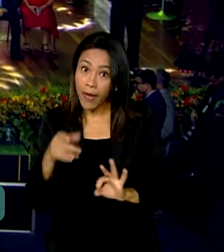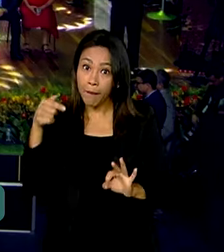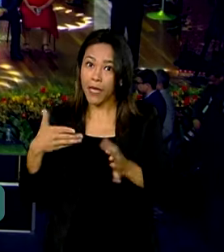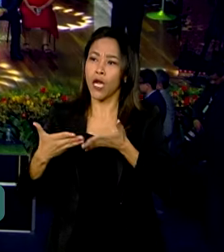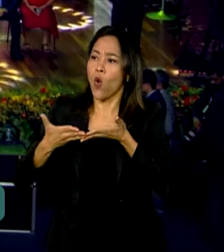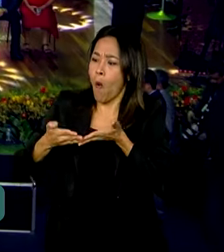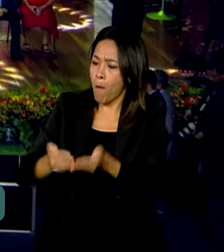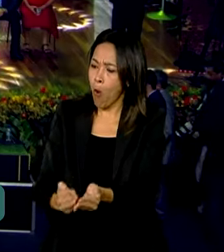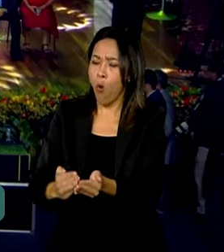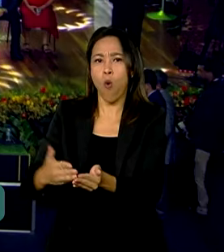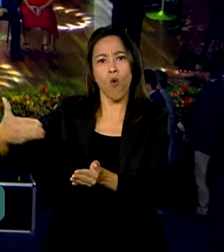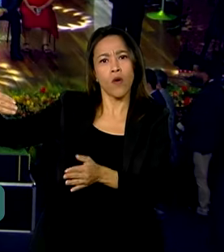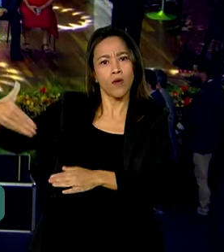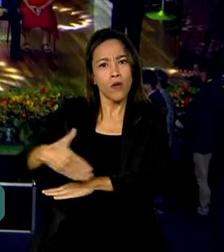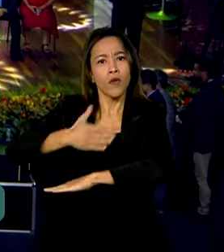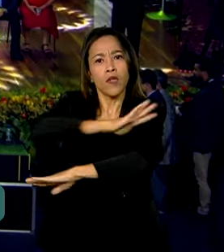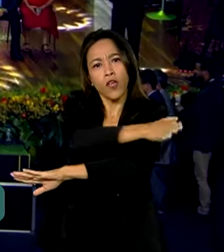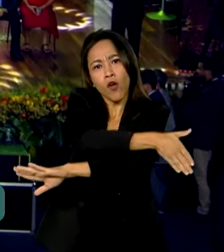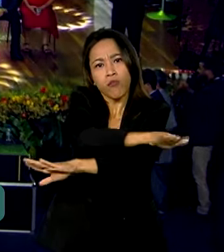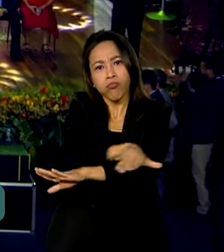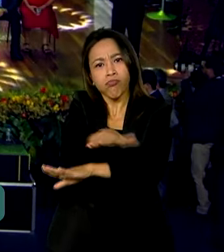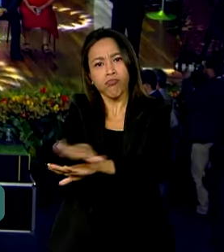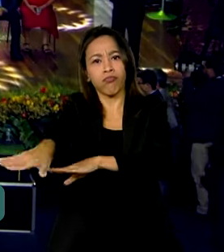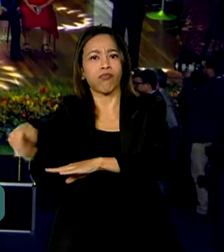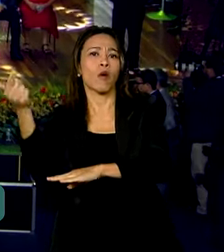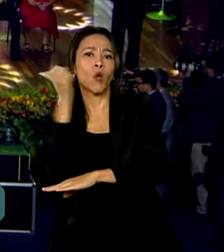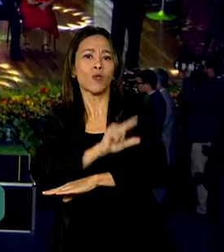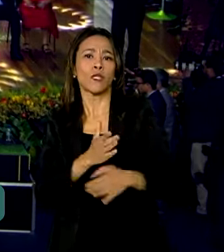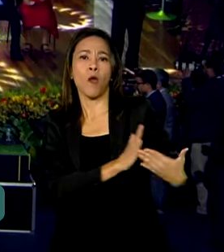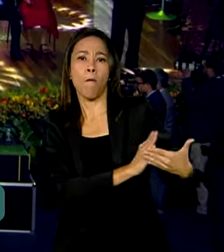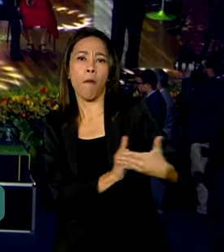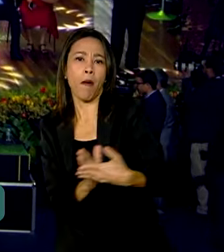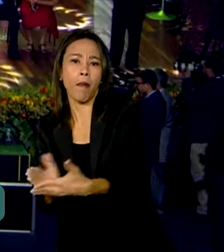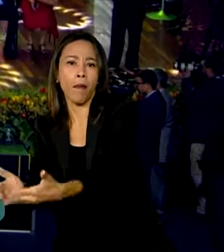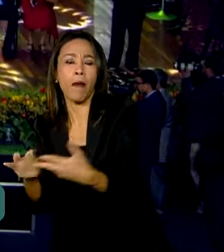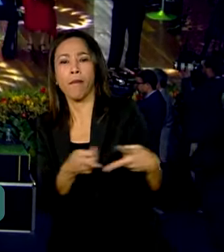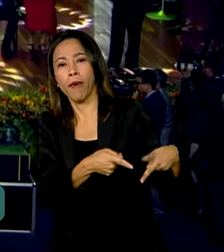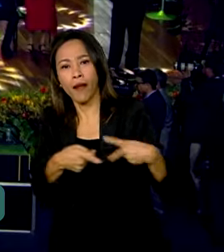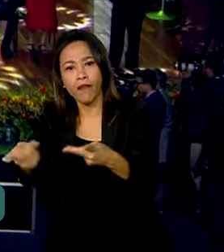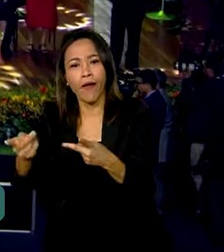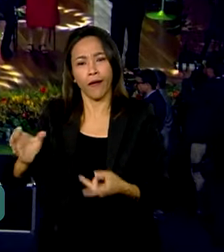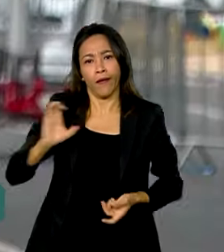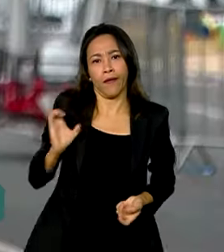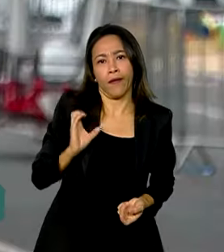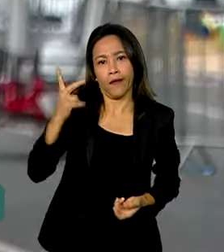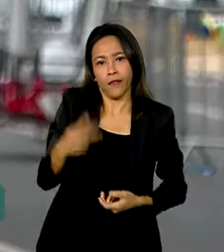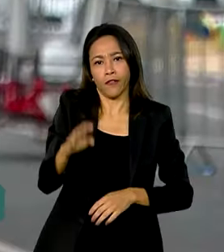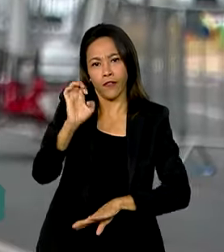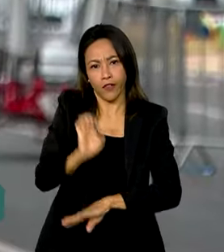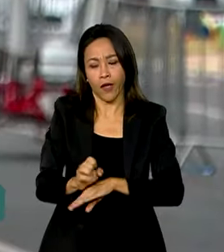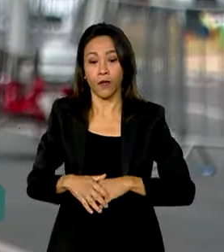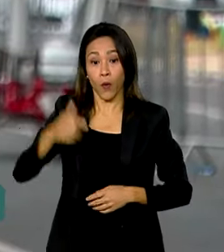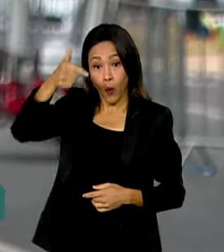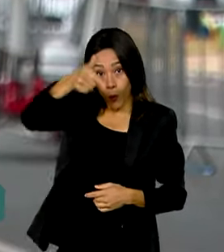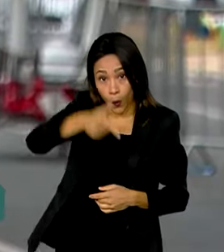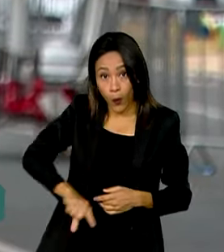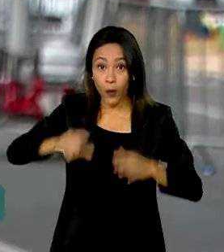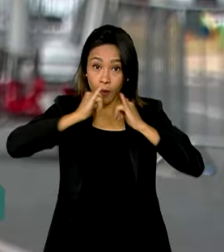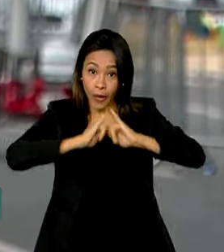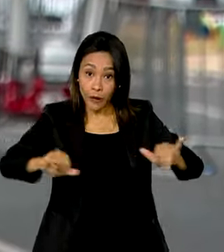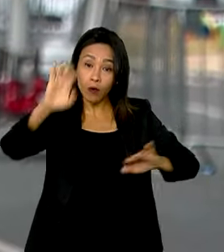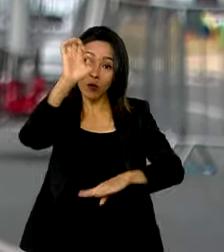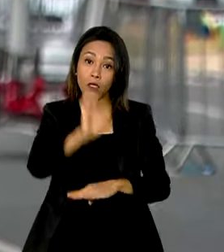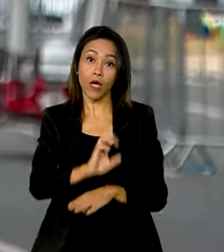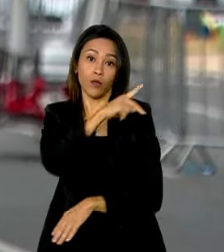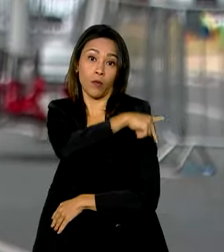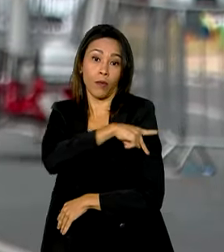e fazer o Rio Parnaíba virar navegável para transportar a riqueza desse estado. Outro anúncio para o estado do Piauí